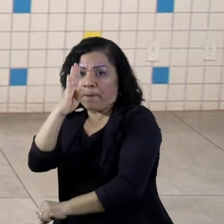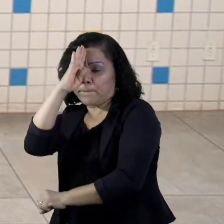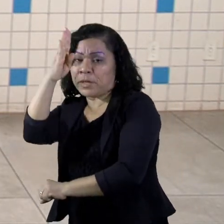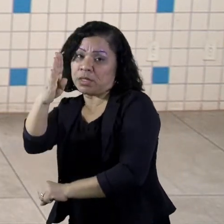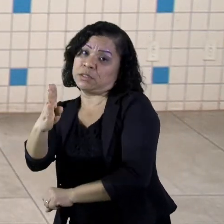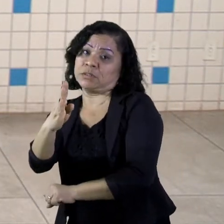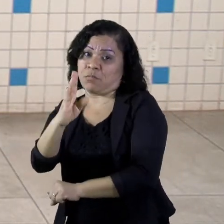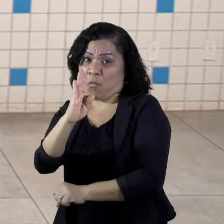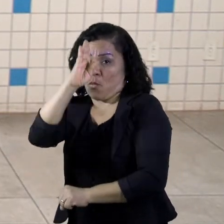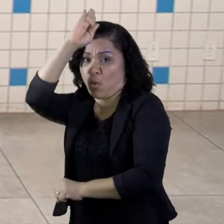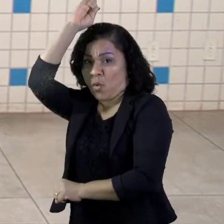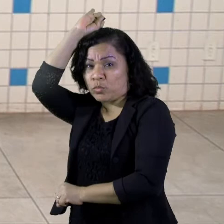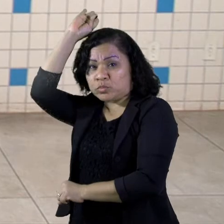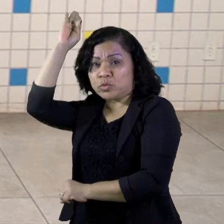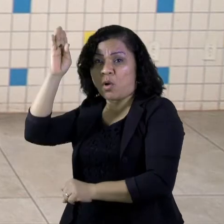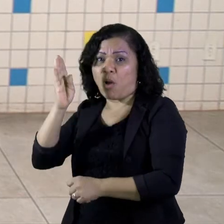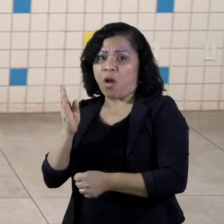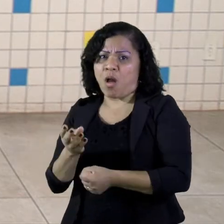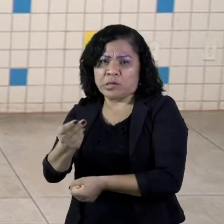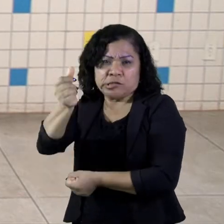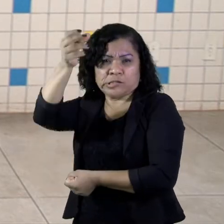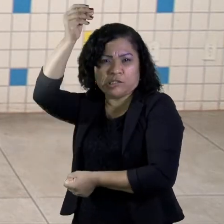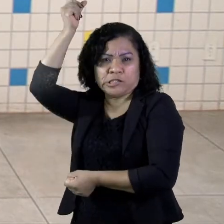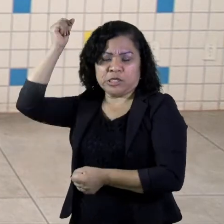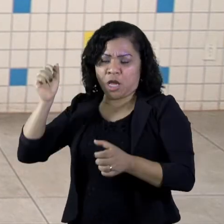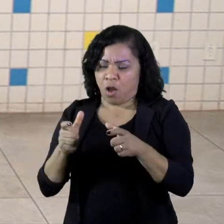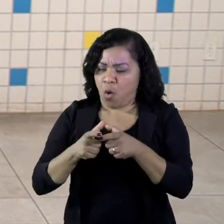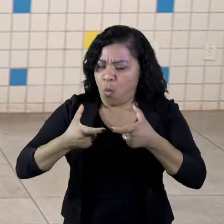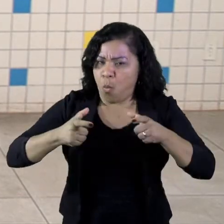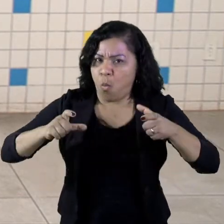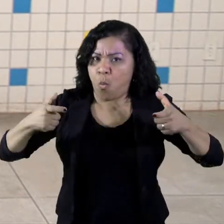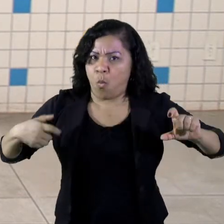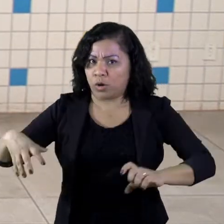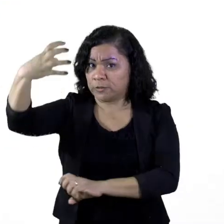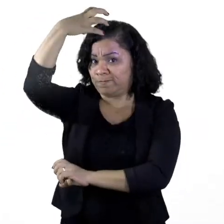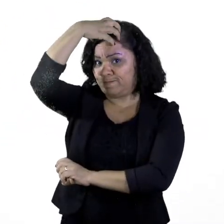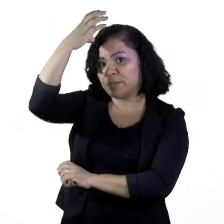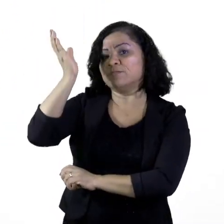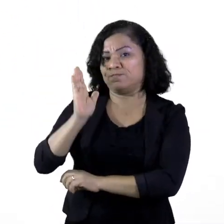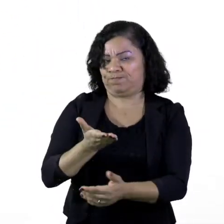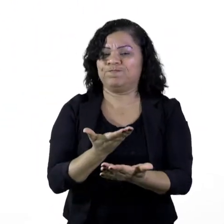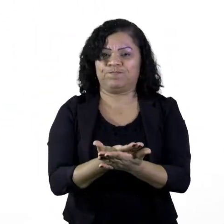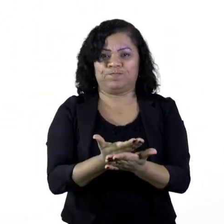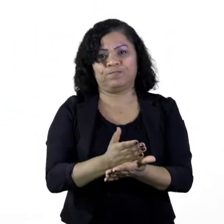Roma, quando Roma era um grande império, como nós já estudamos aqui.